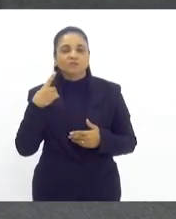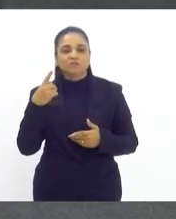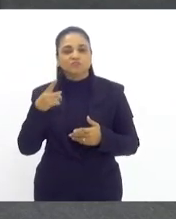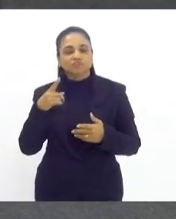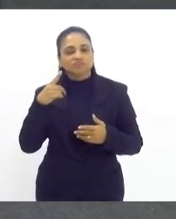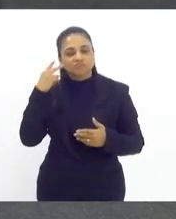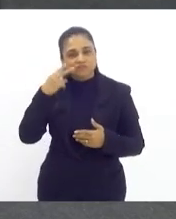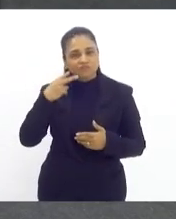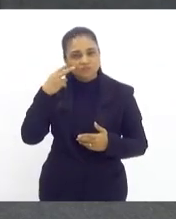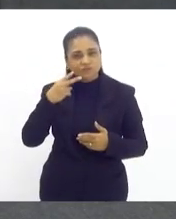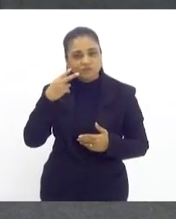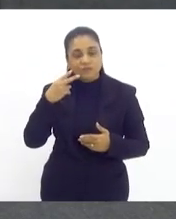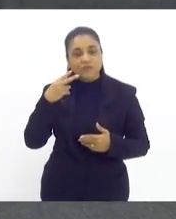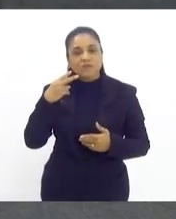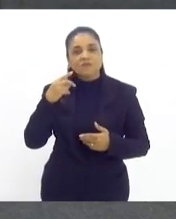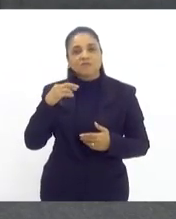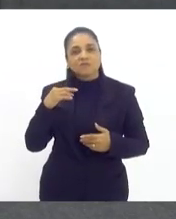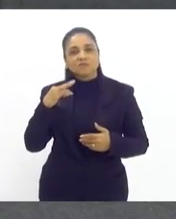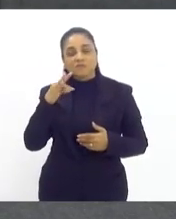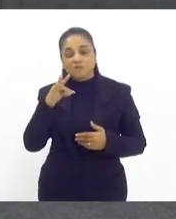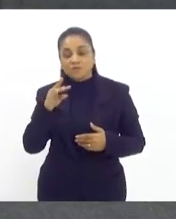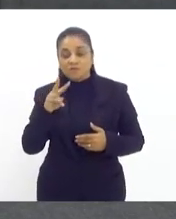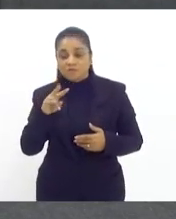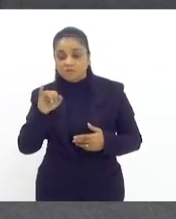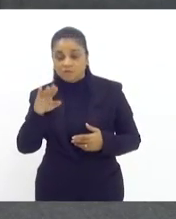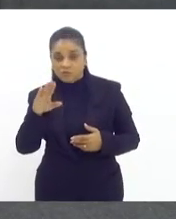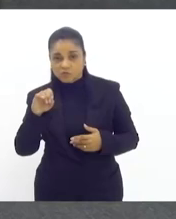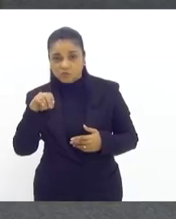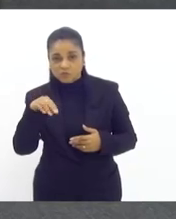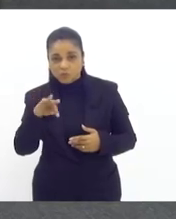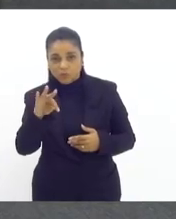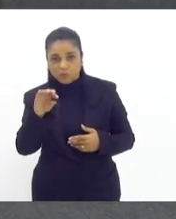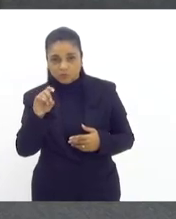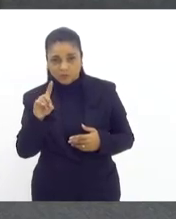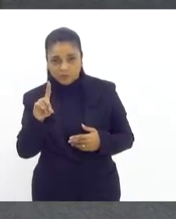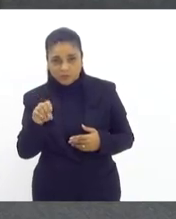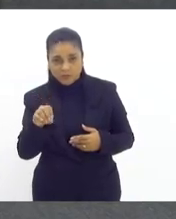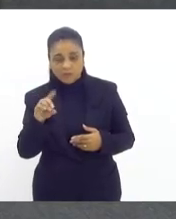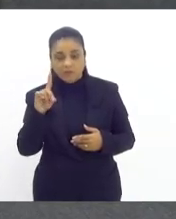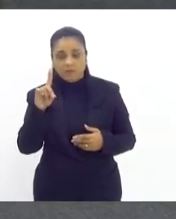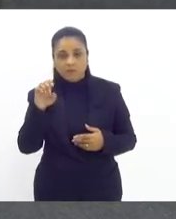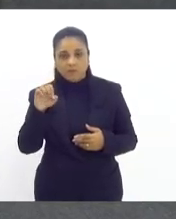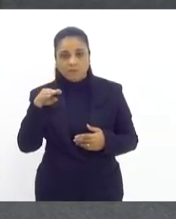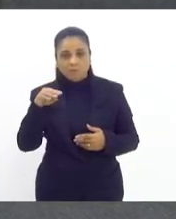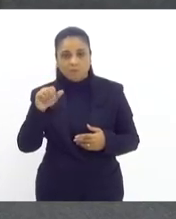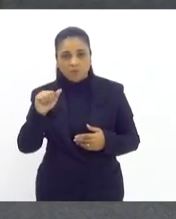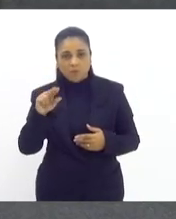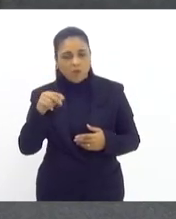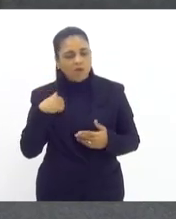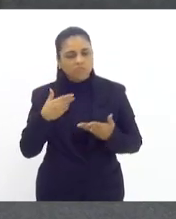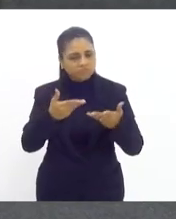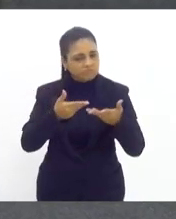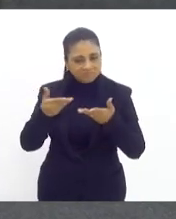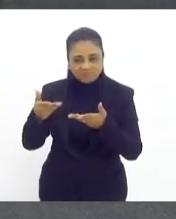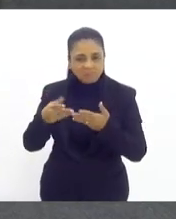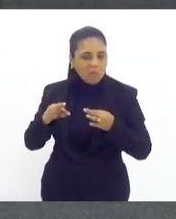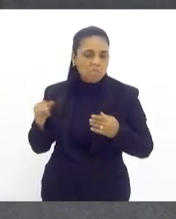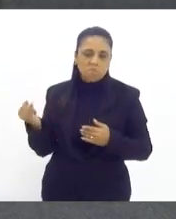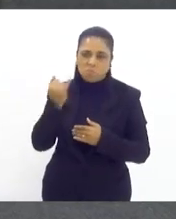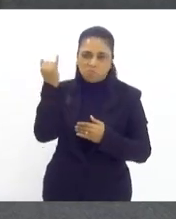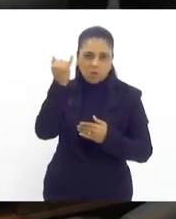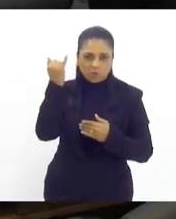de Visconde de Mauá todos serão muito bem-vindos com certeza vão aproveitar esse evento que é muito importante para nossa região